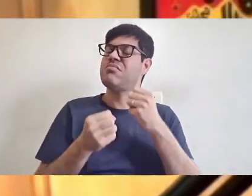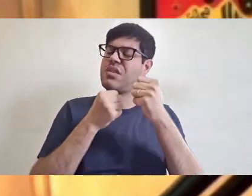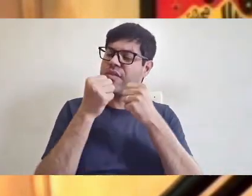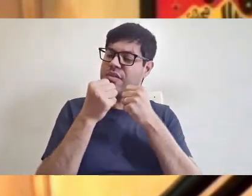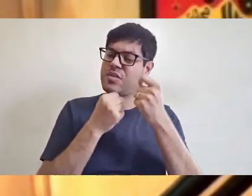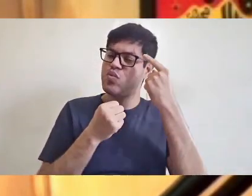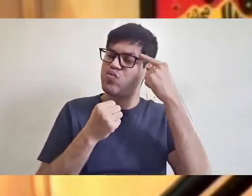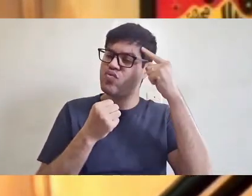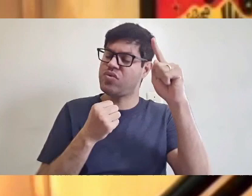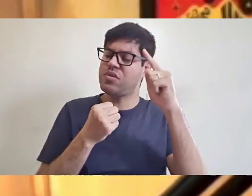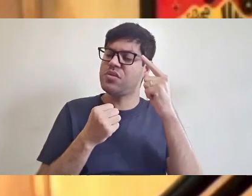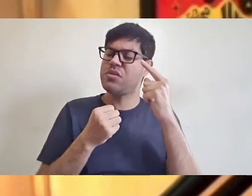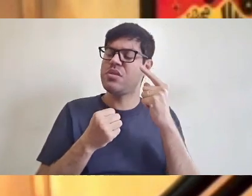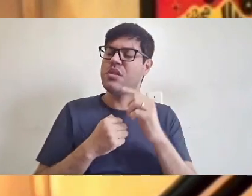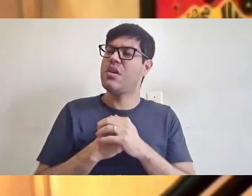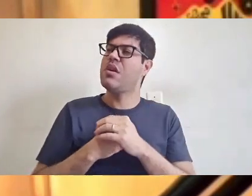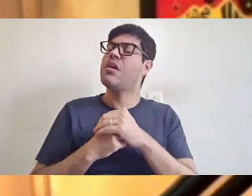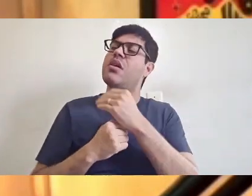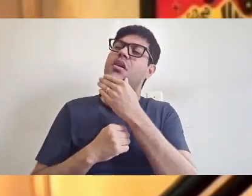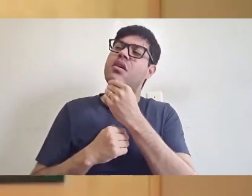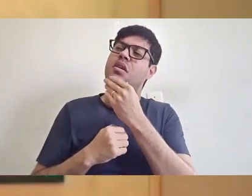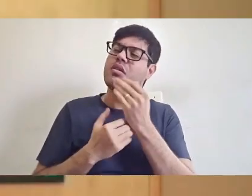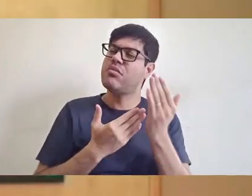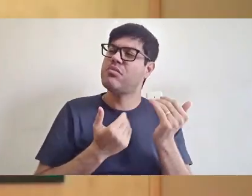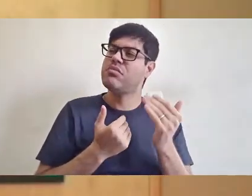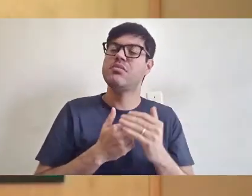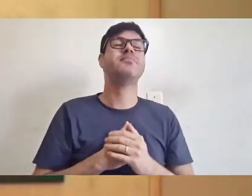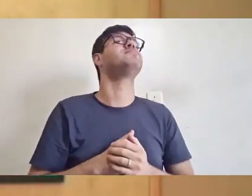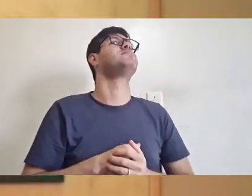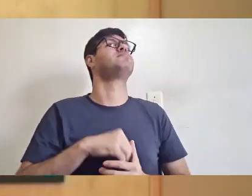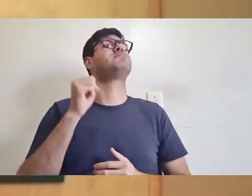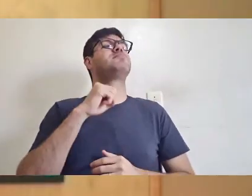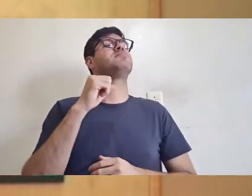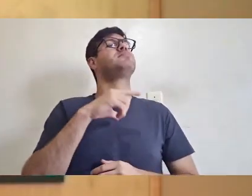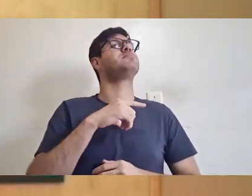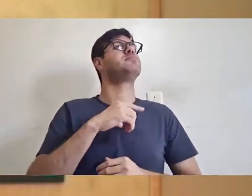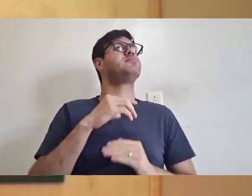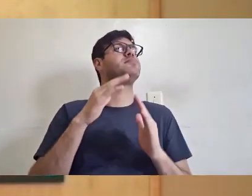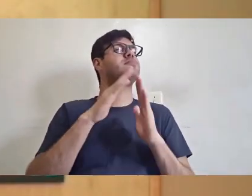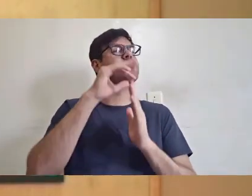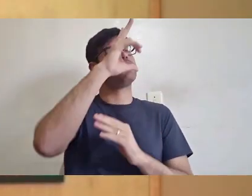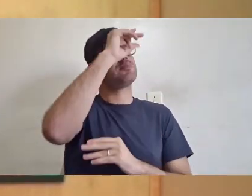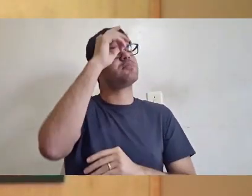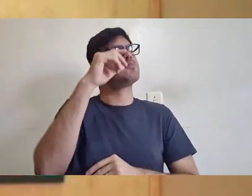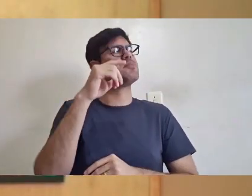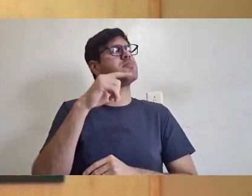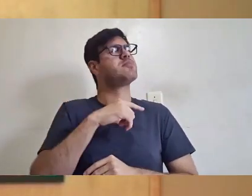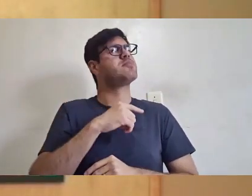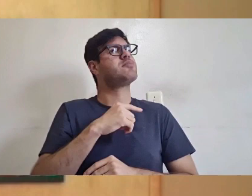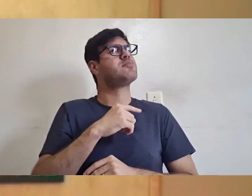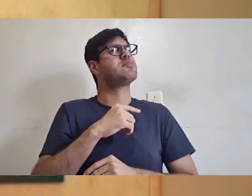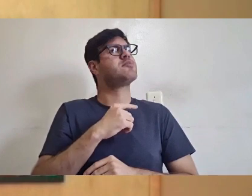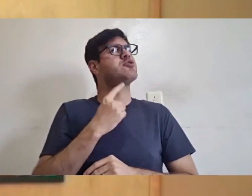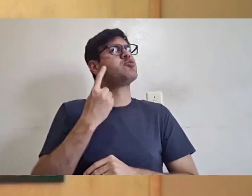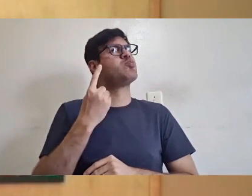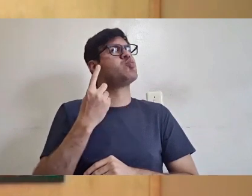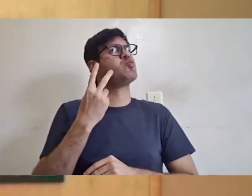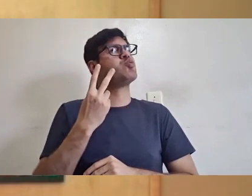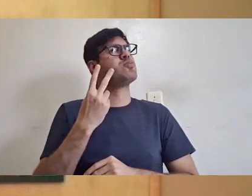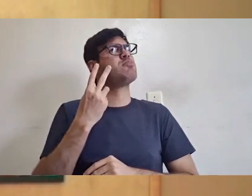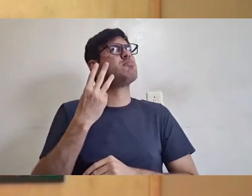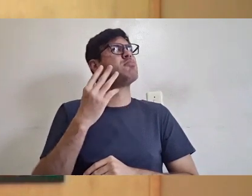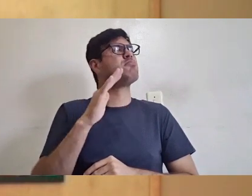dia, né? um dia desses aí, um rapaz. Eu sei que na prefeitura nós tínhamos 2 ou 3 que foram alunos